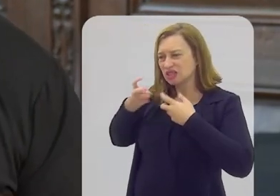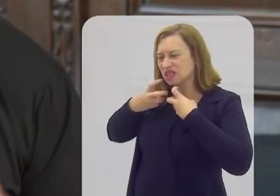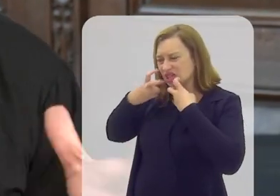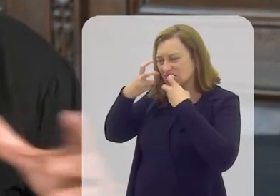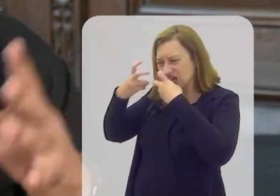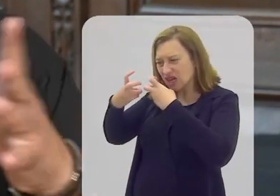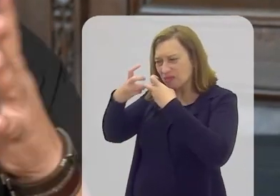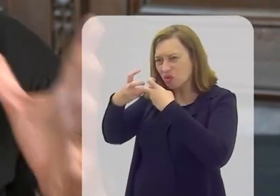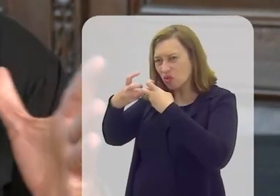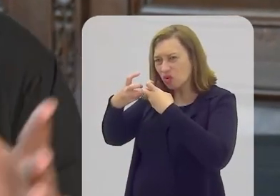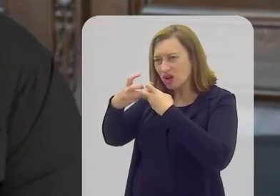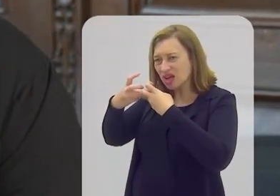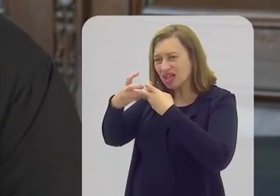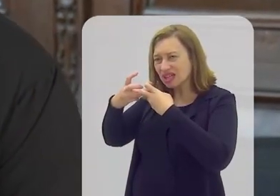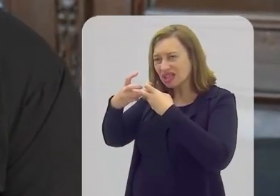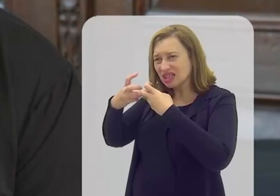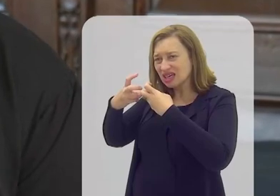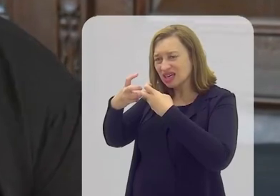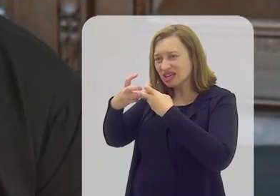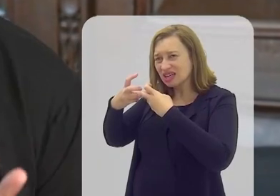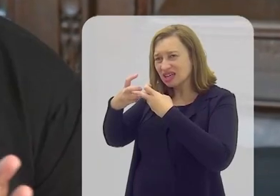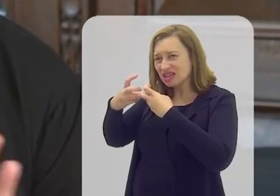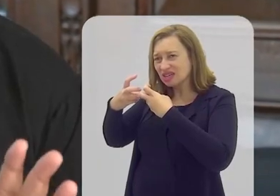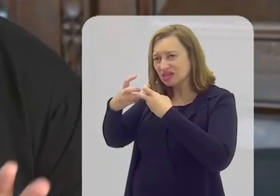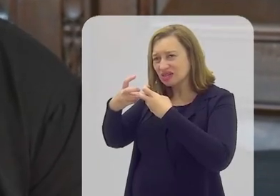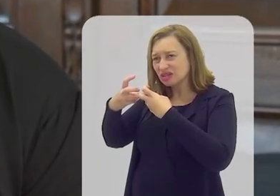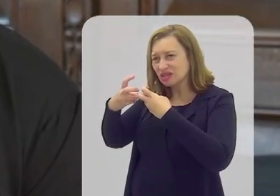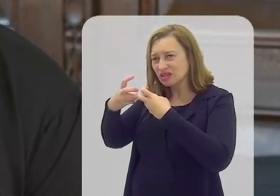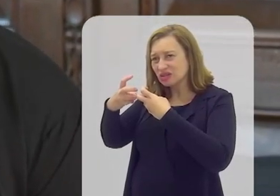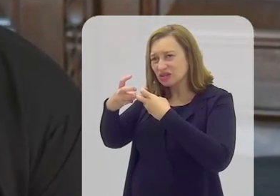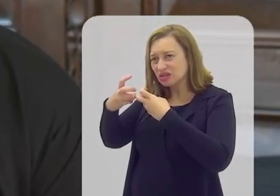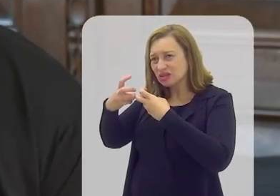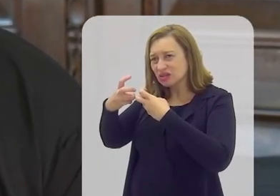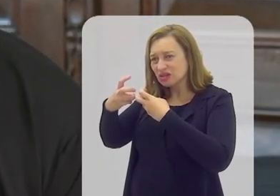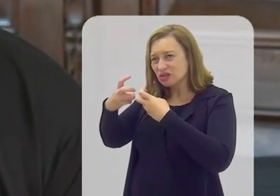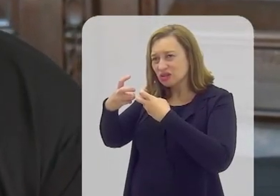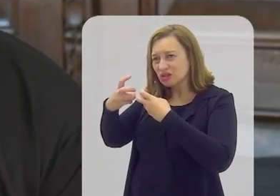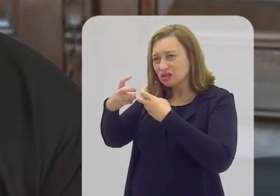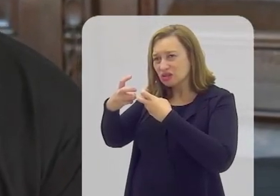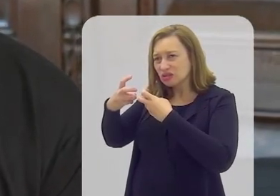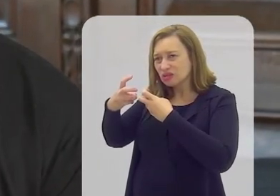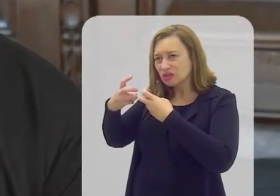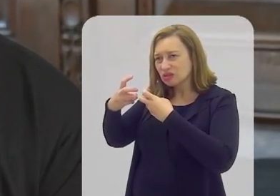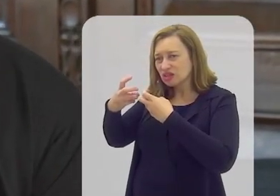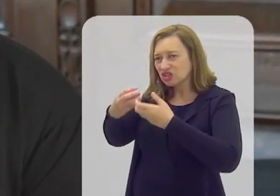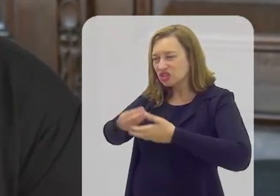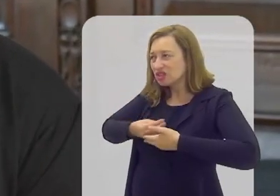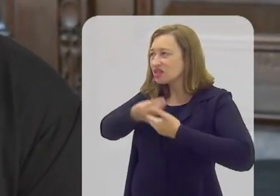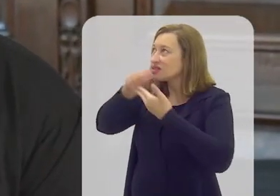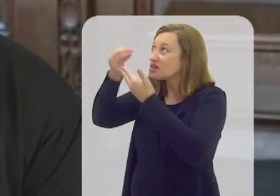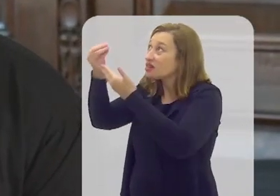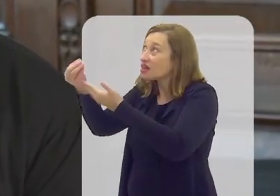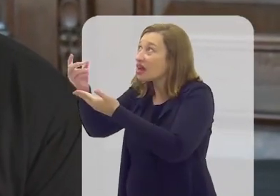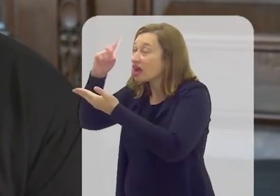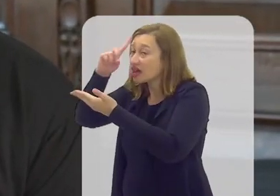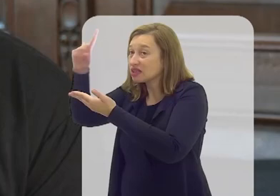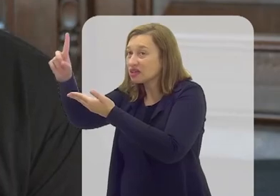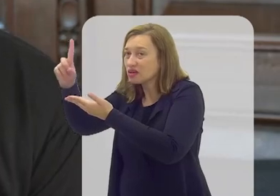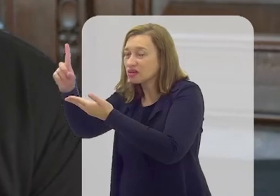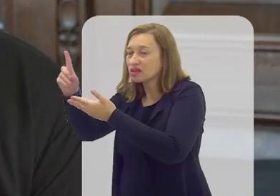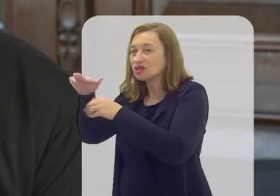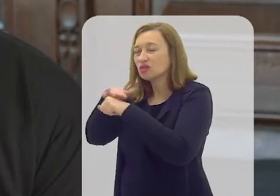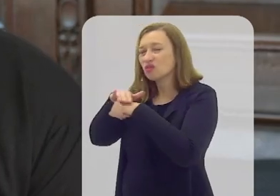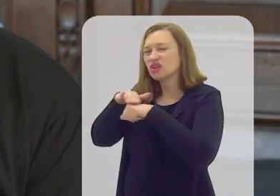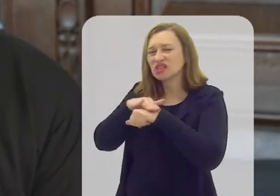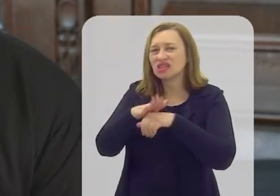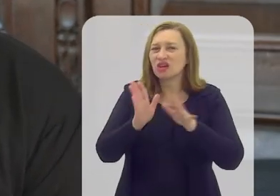chamados, gemidos inexprimíveis, nada é, nada menos do que quando o espírito do homem se encontra com o espírito de Deus.